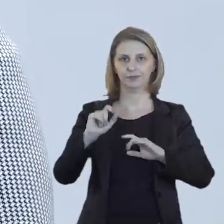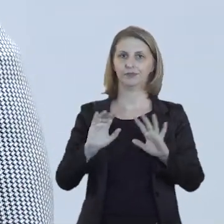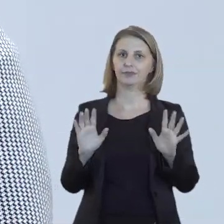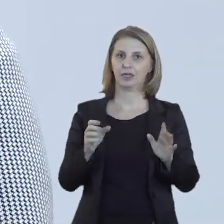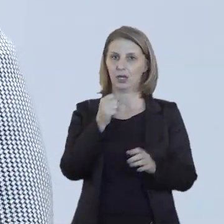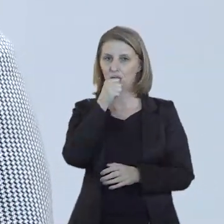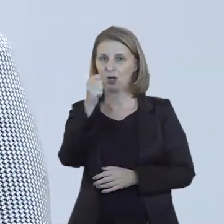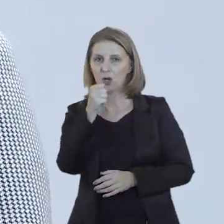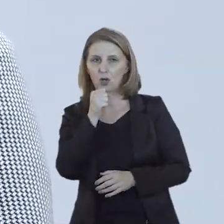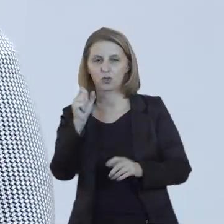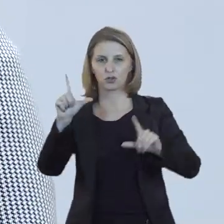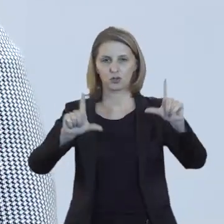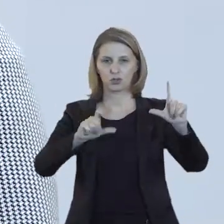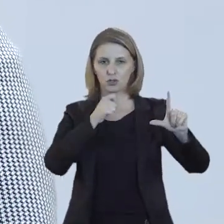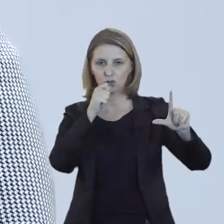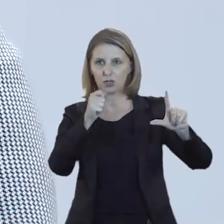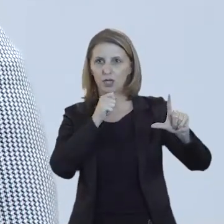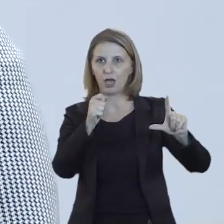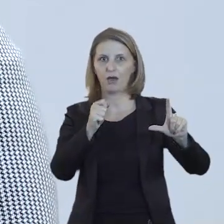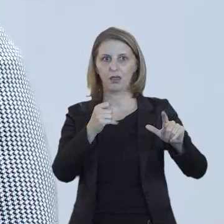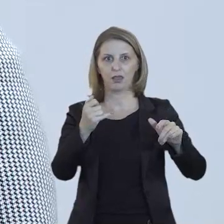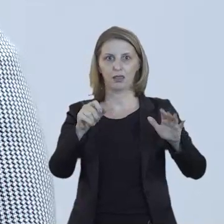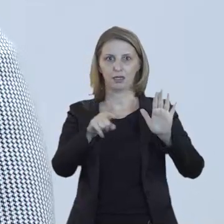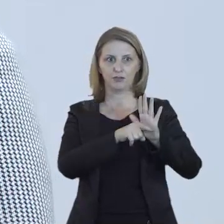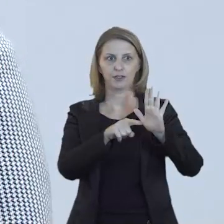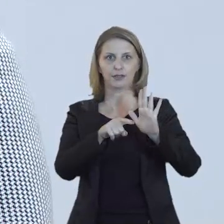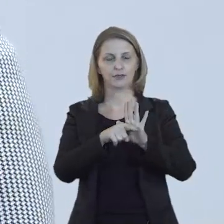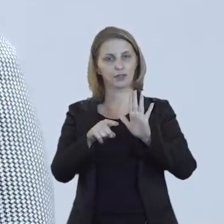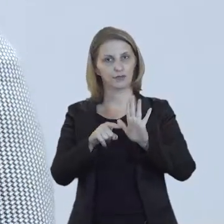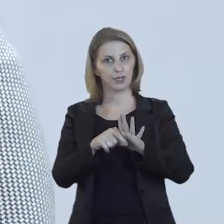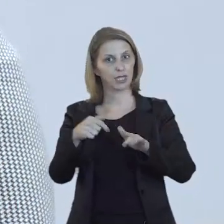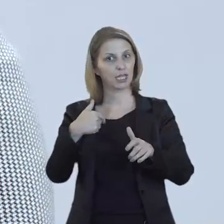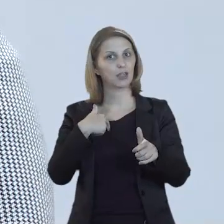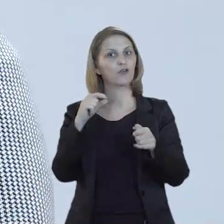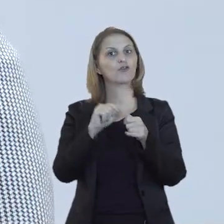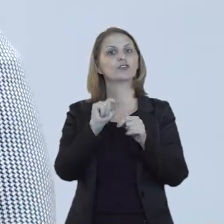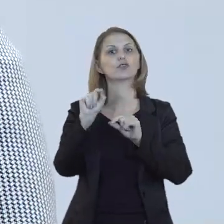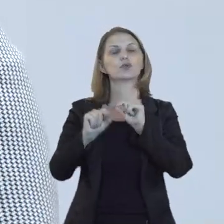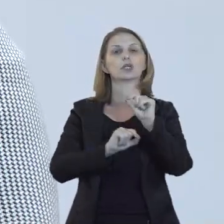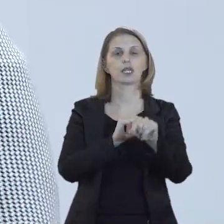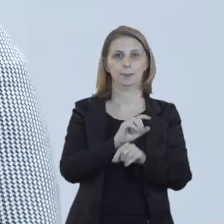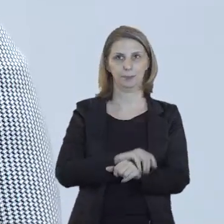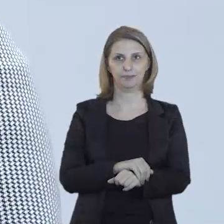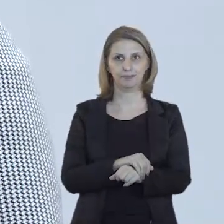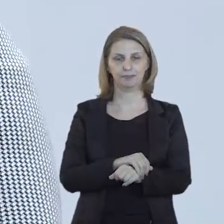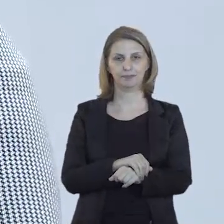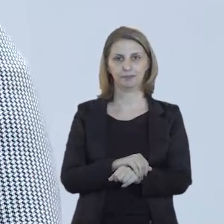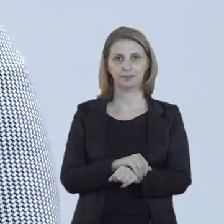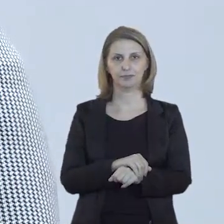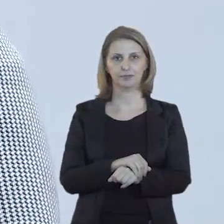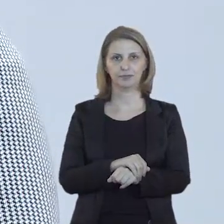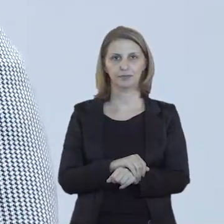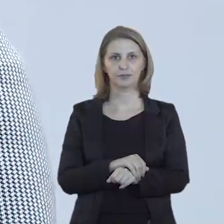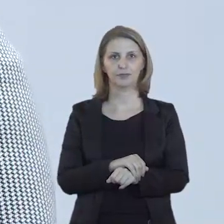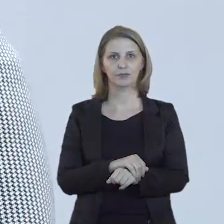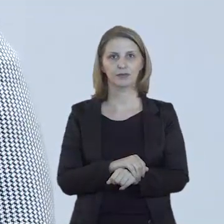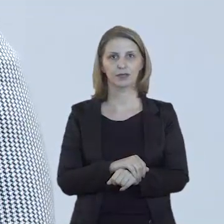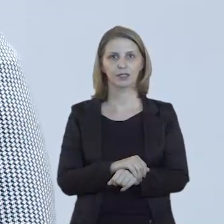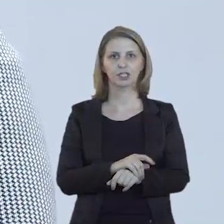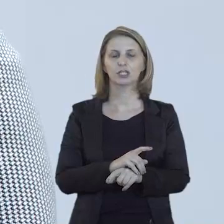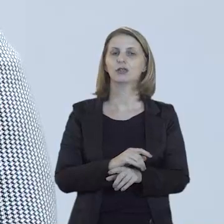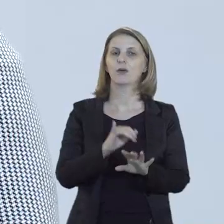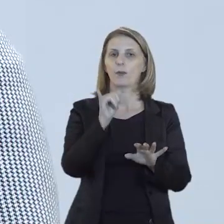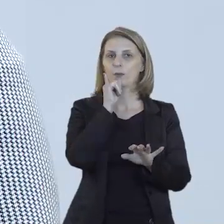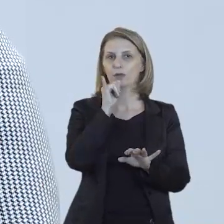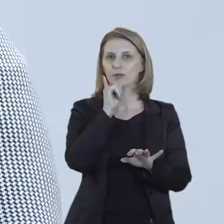dia nós temos notícias sempre muito ruins. Uma coisa que eu fiz, que eu apliquei na minha vida,